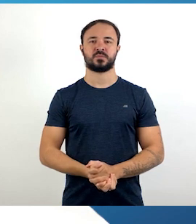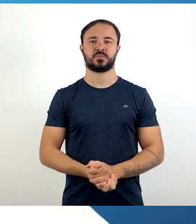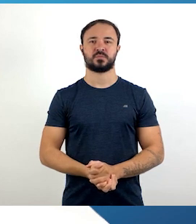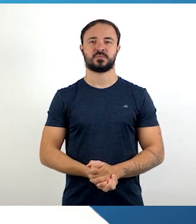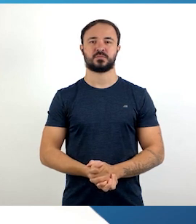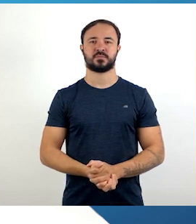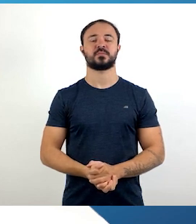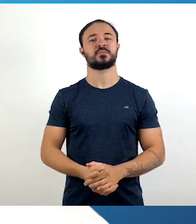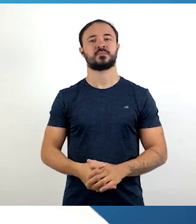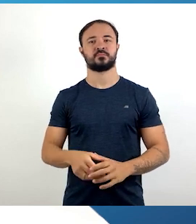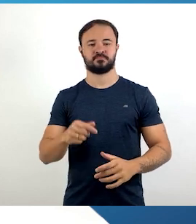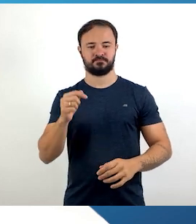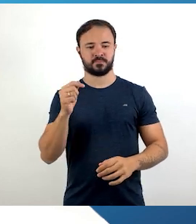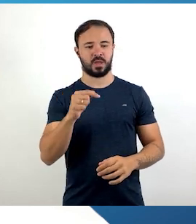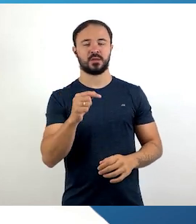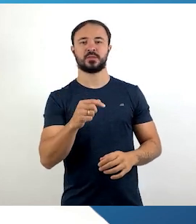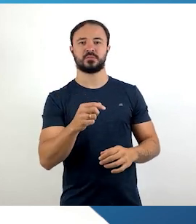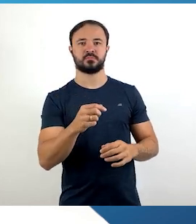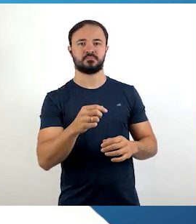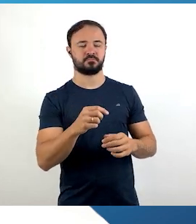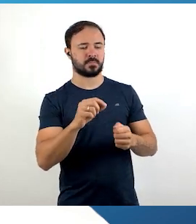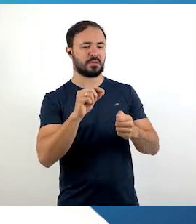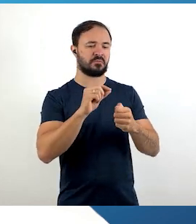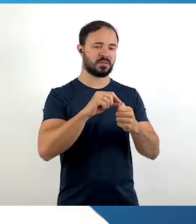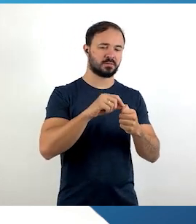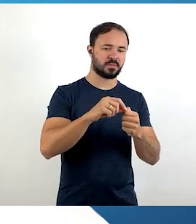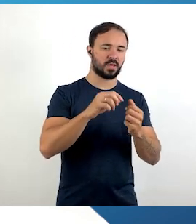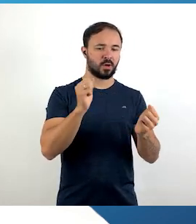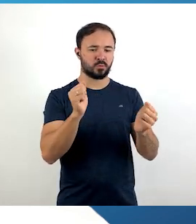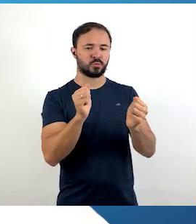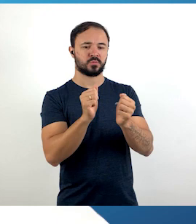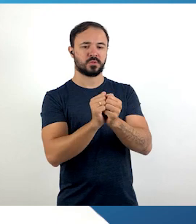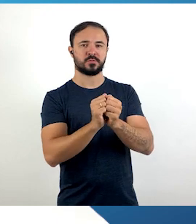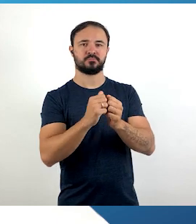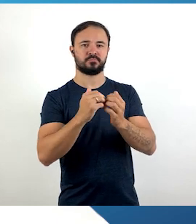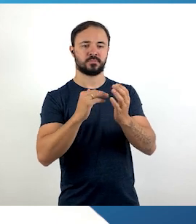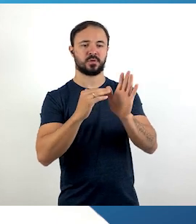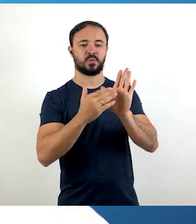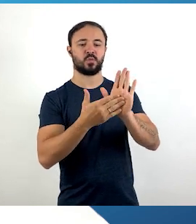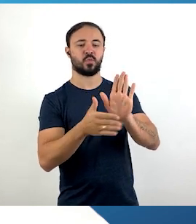Então aqui vamos compor a estrutura oposta.